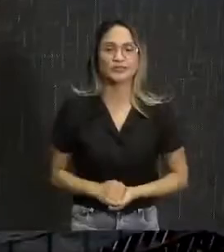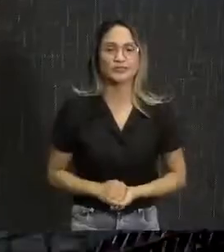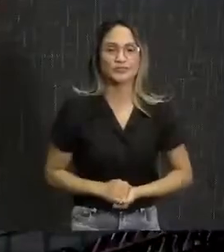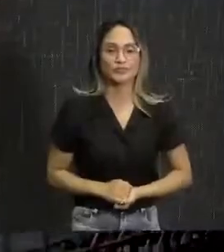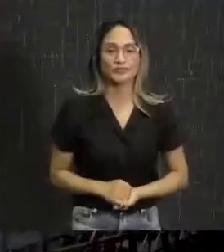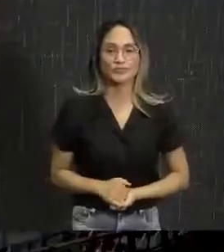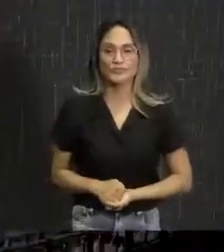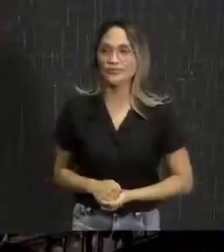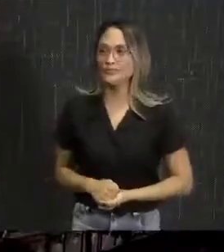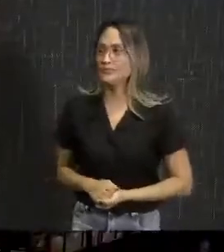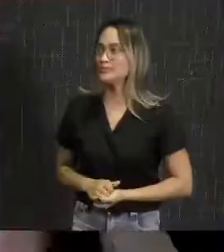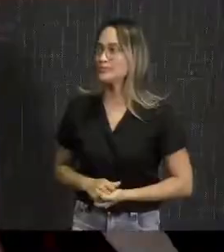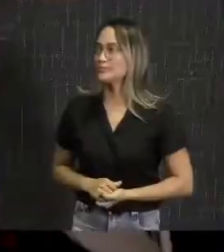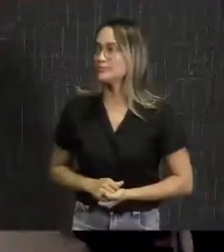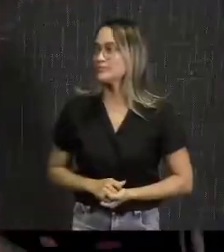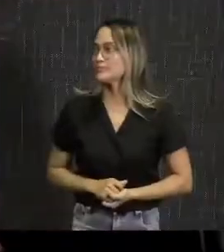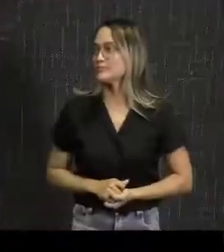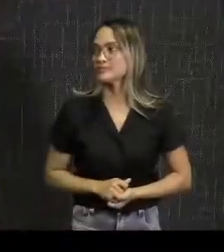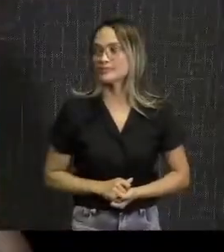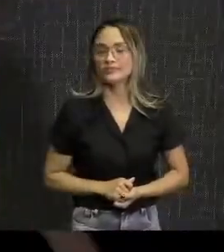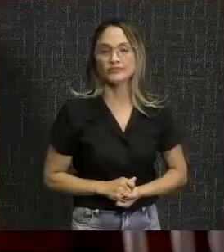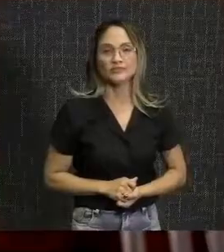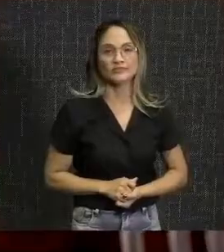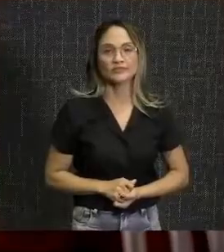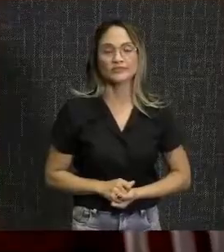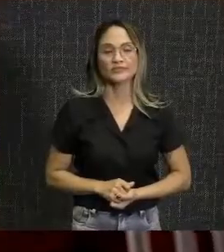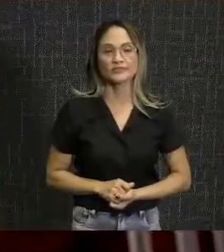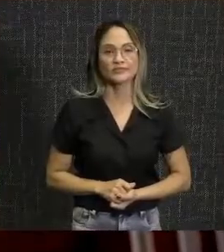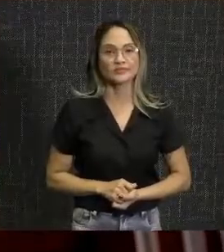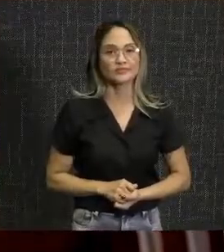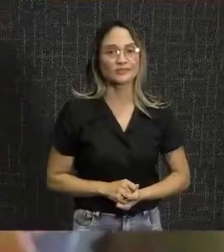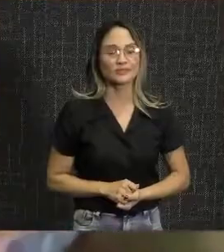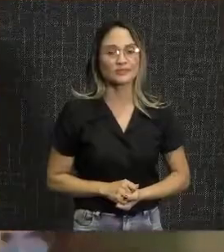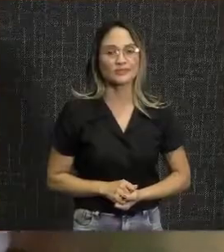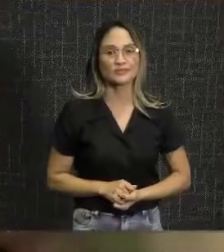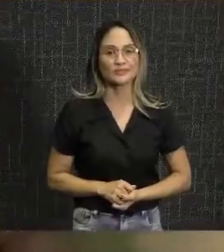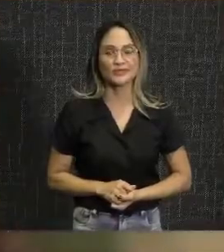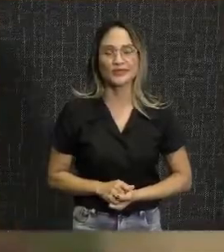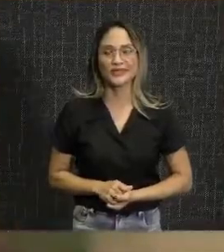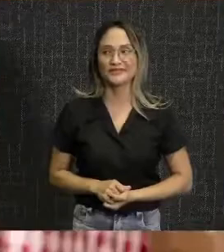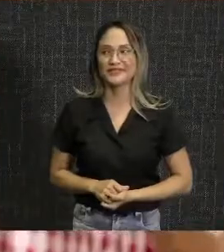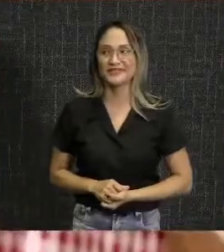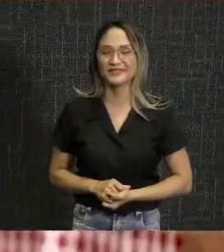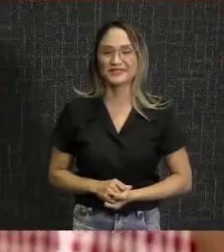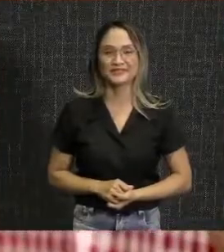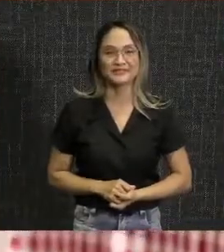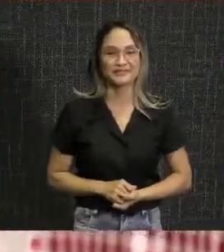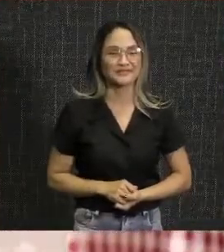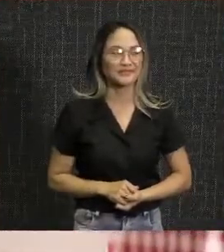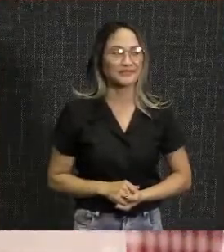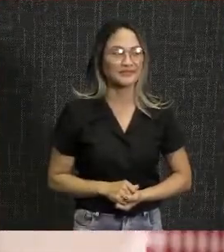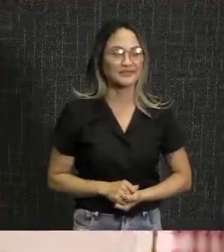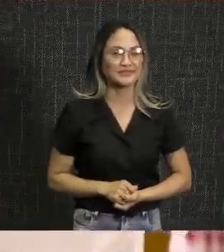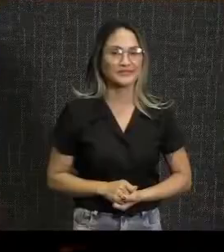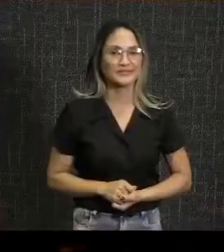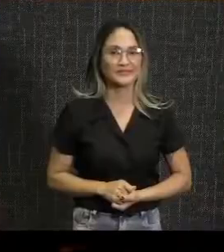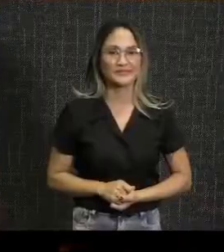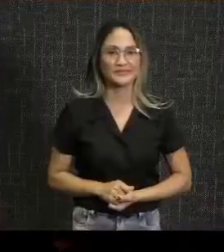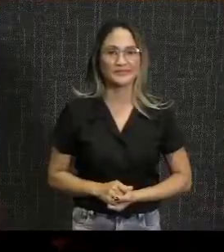O Nordeste é movimento, é balanço, é canção, é dança, é